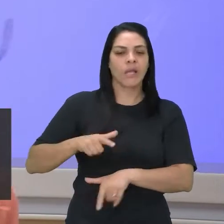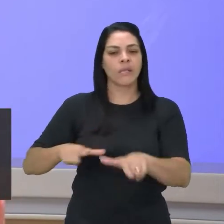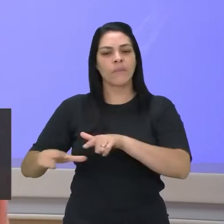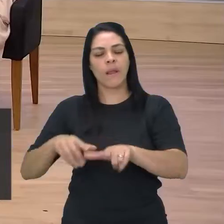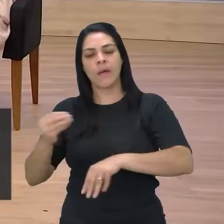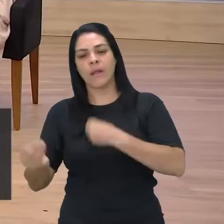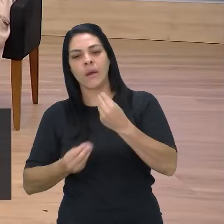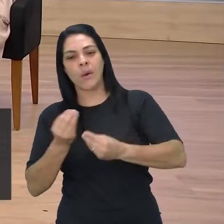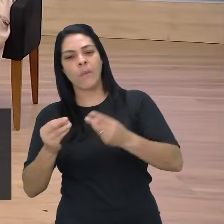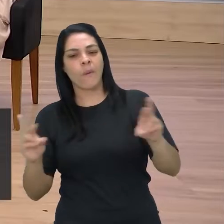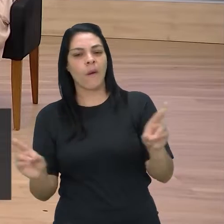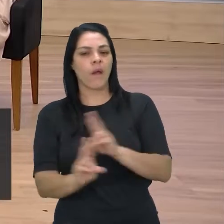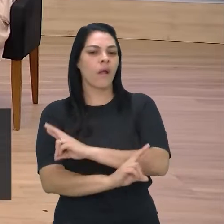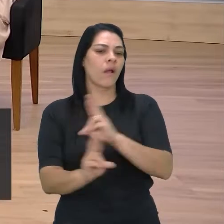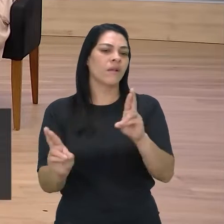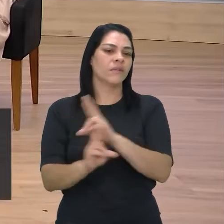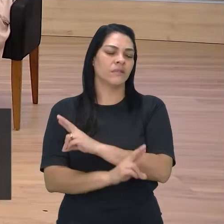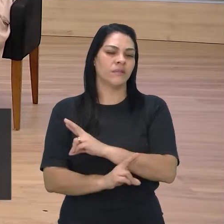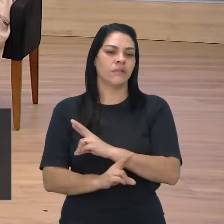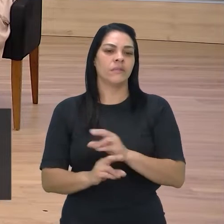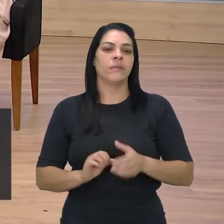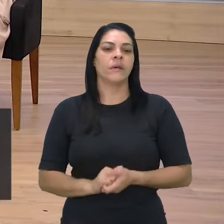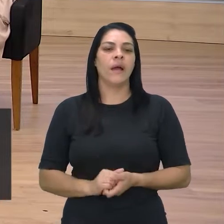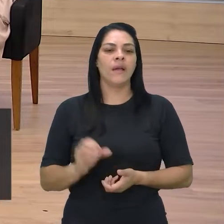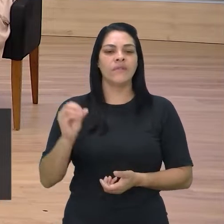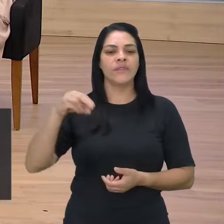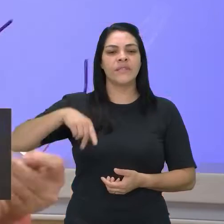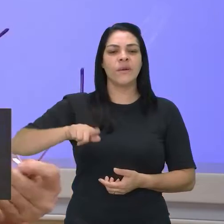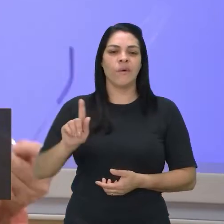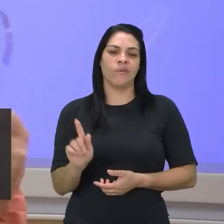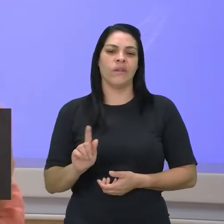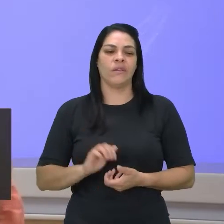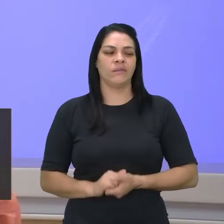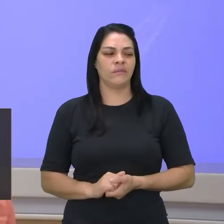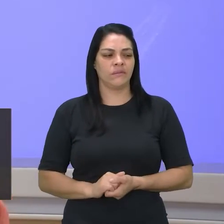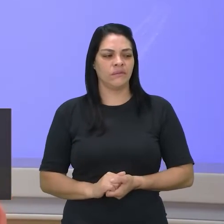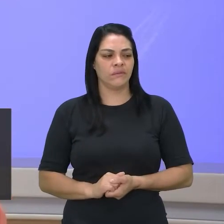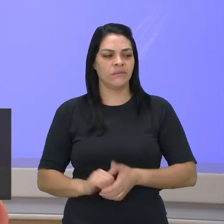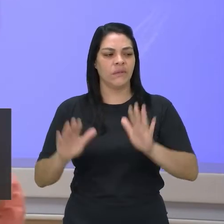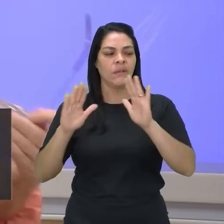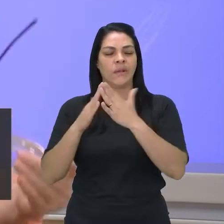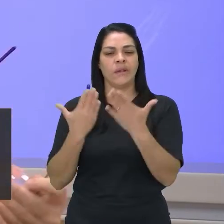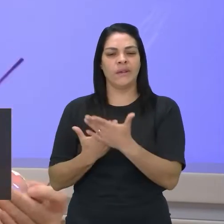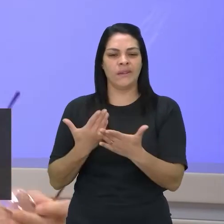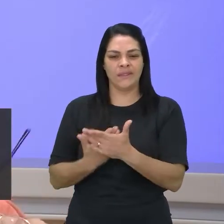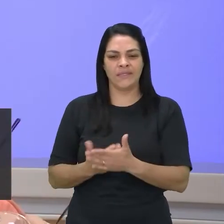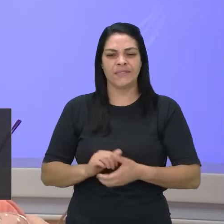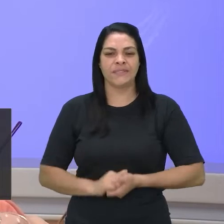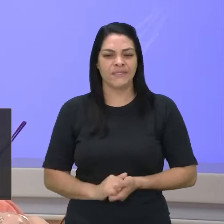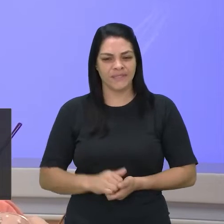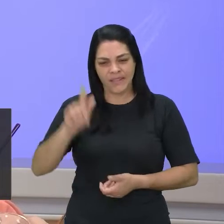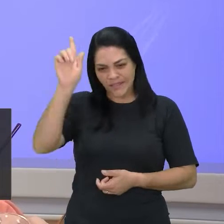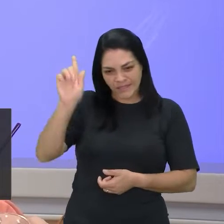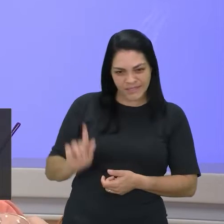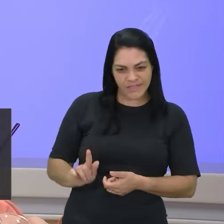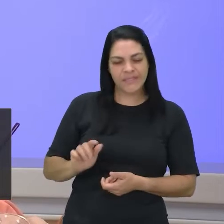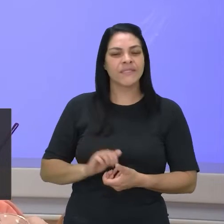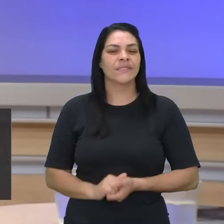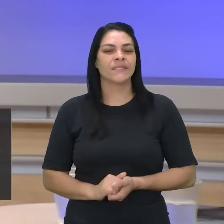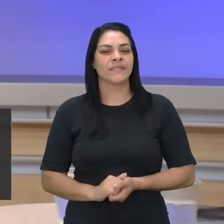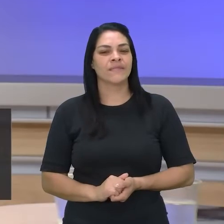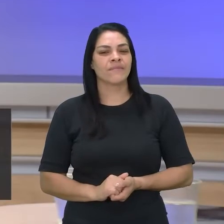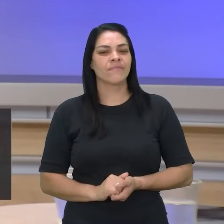é esse relacionamento da ONG, escola, professores, gestão, como?